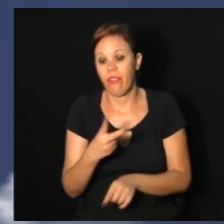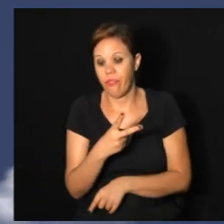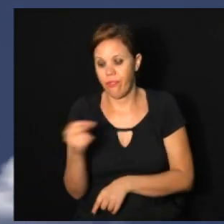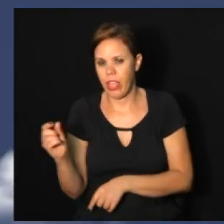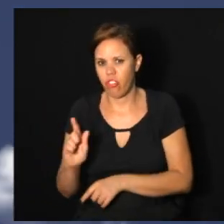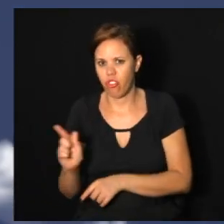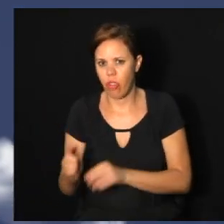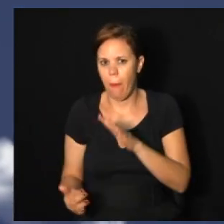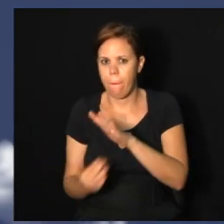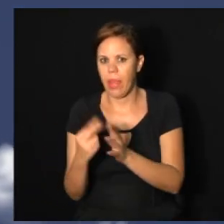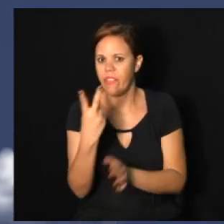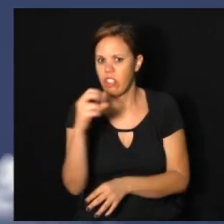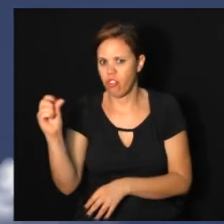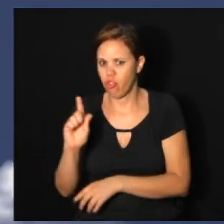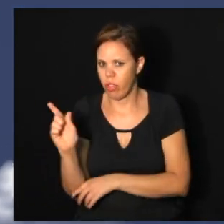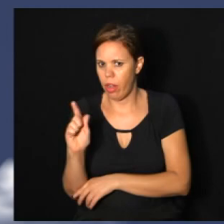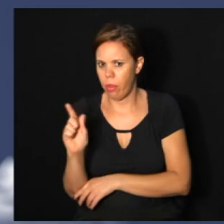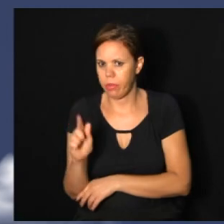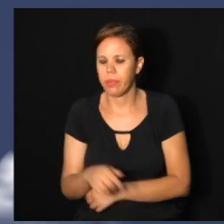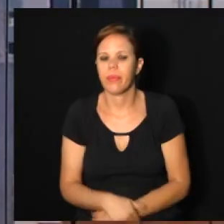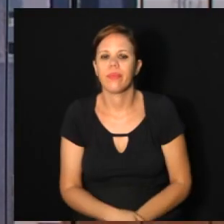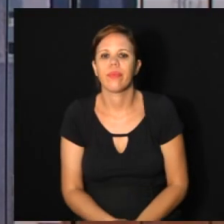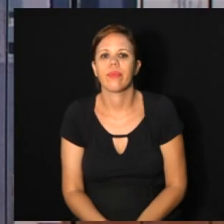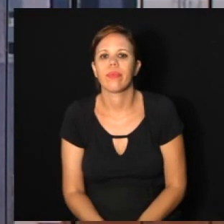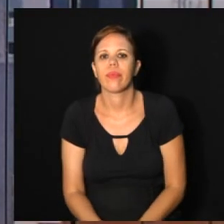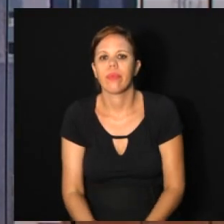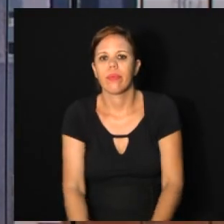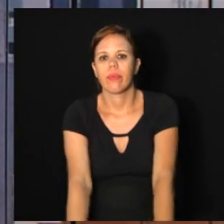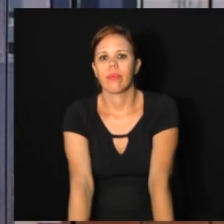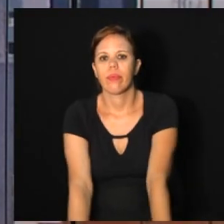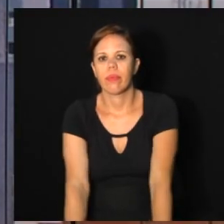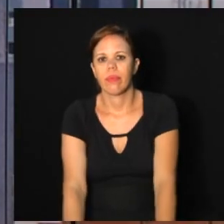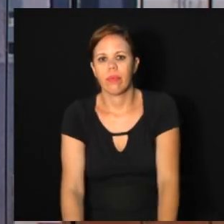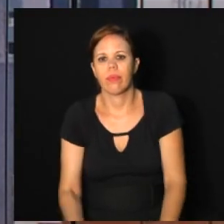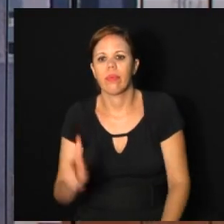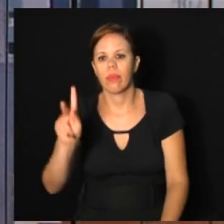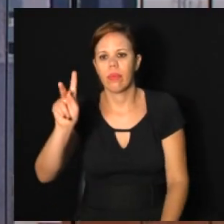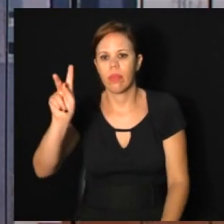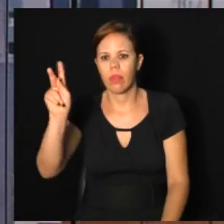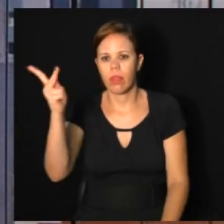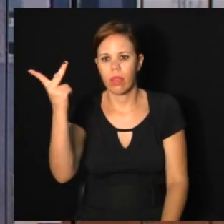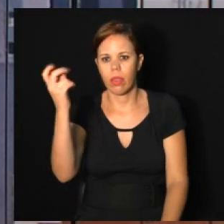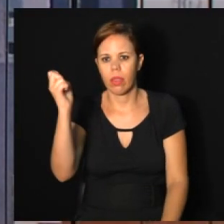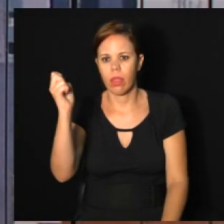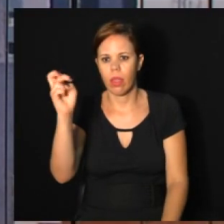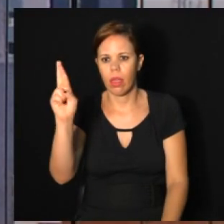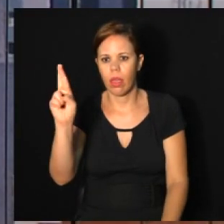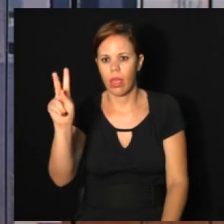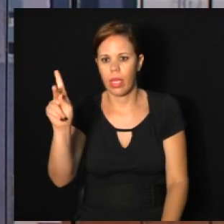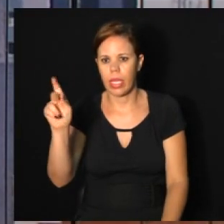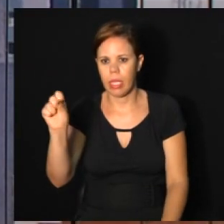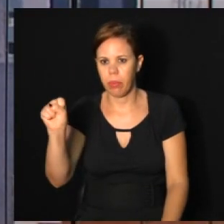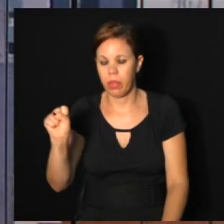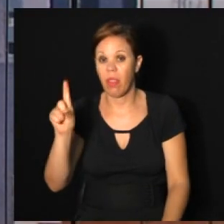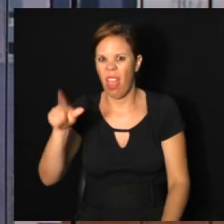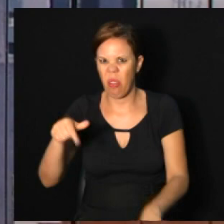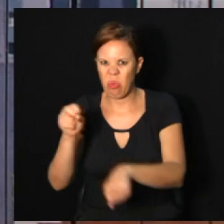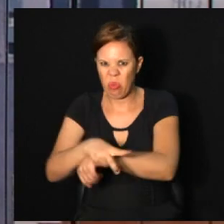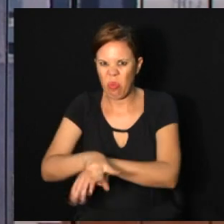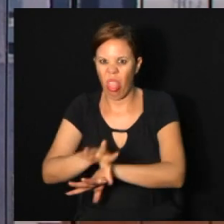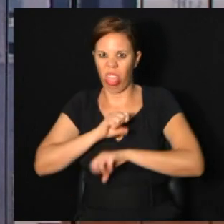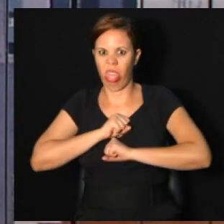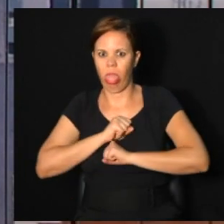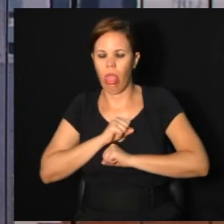e máxima de 29 graus. A herpes é uma doença altamente contagiosa que se pega através